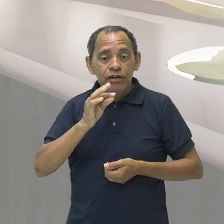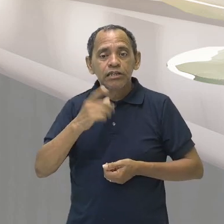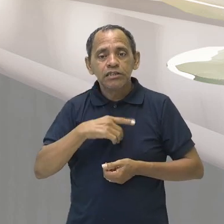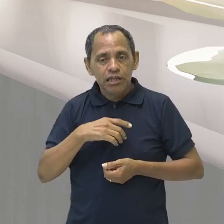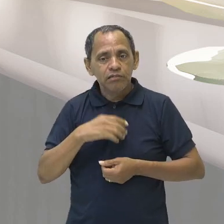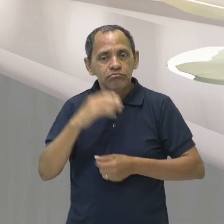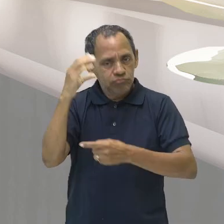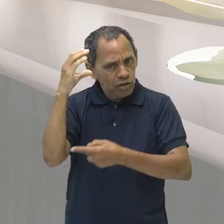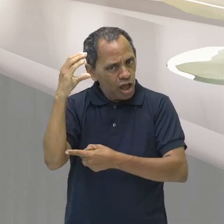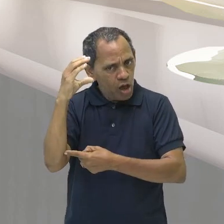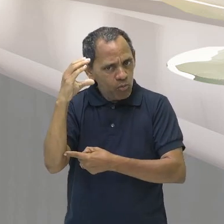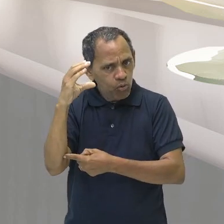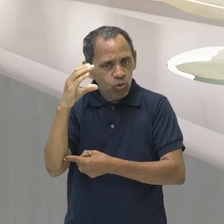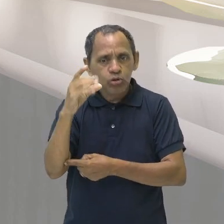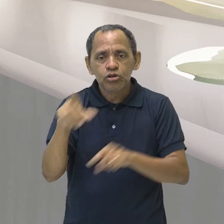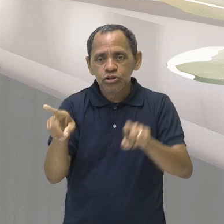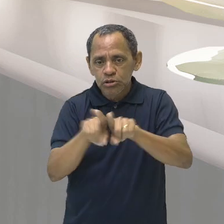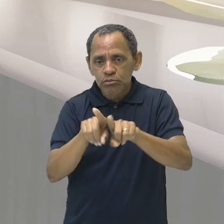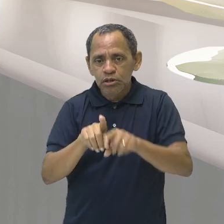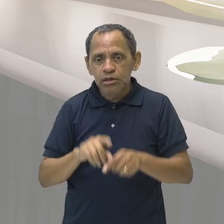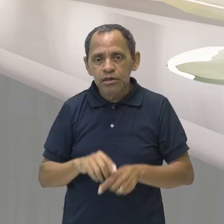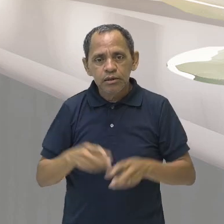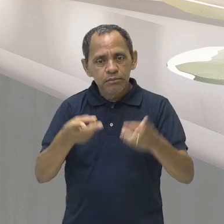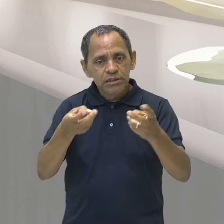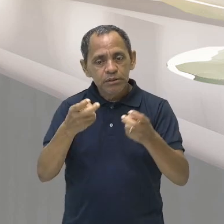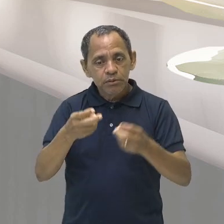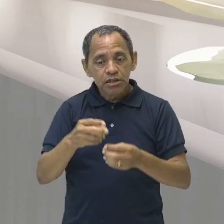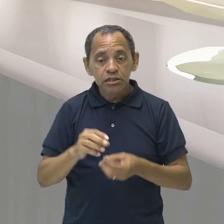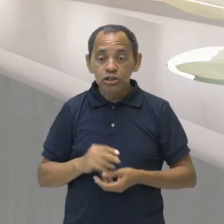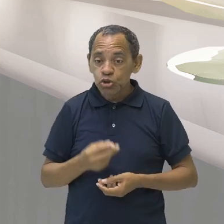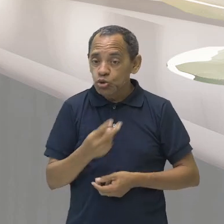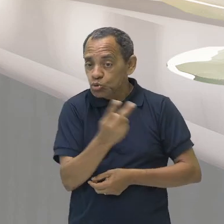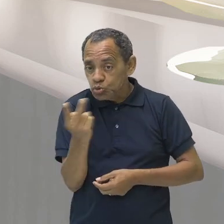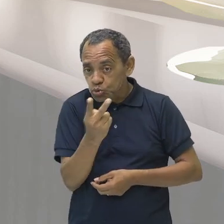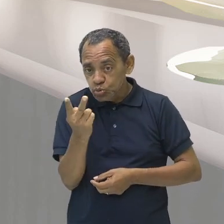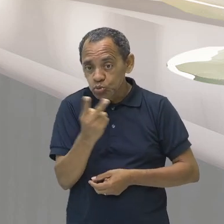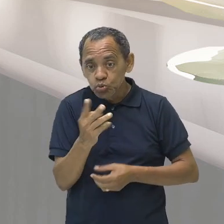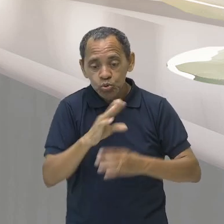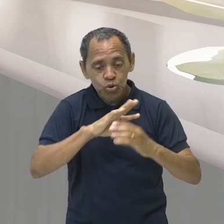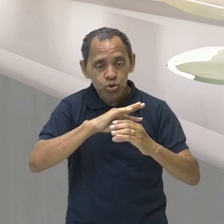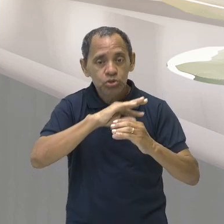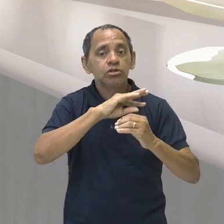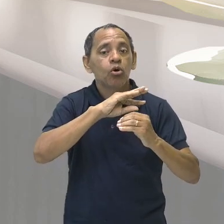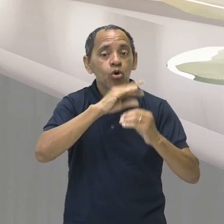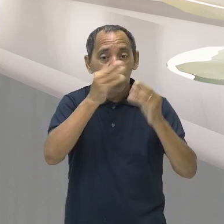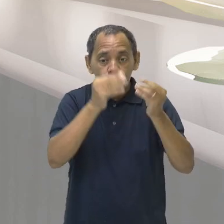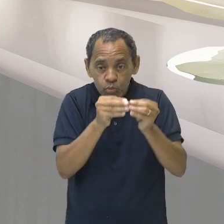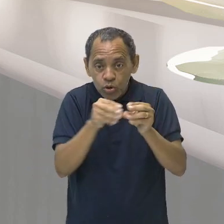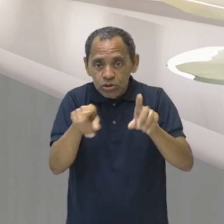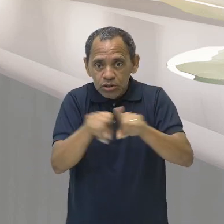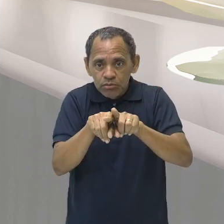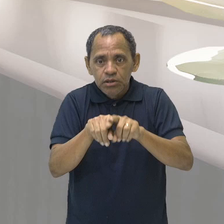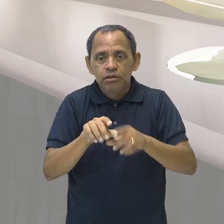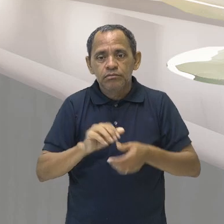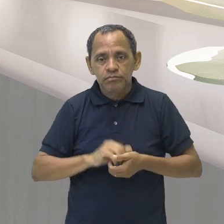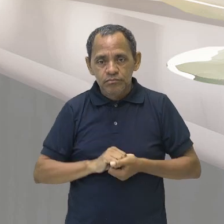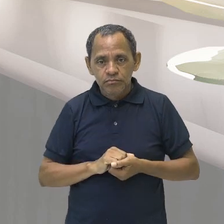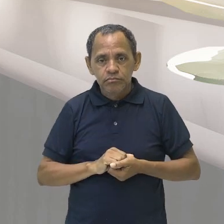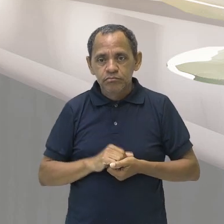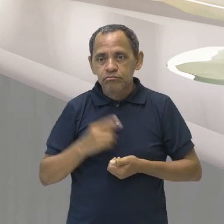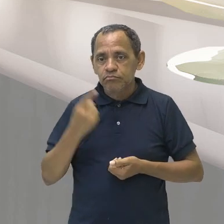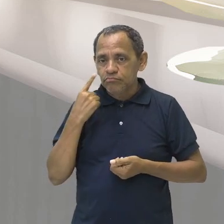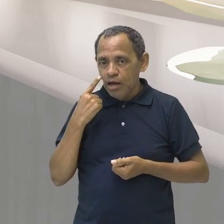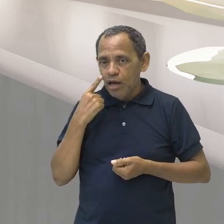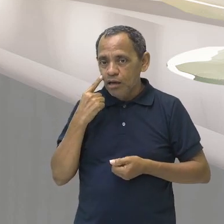carbono. Então, note que os dois são compostos que a gente vê na química orgânica. E ali na estrutura, como você pode